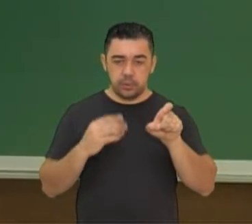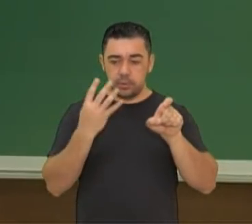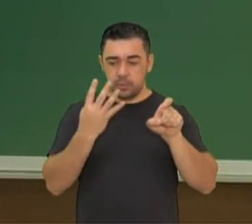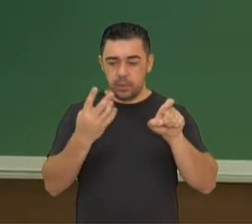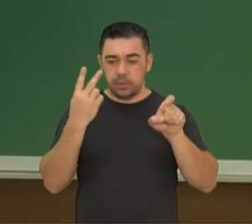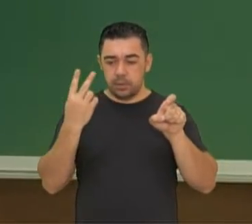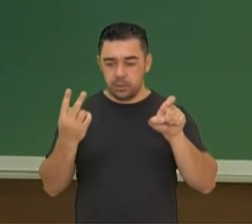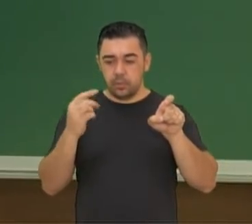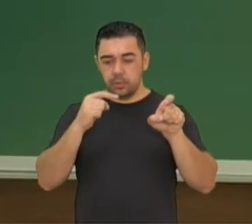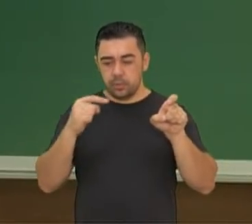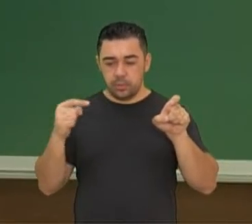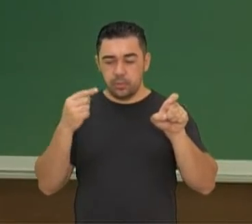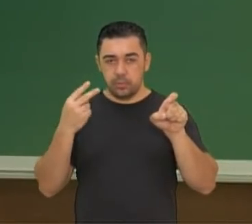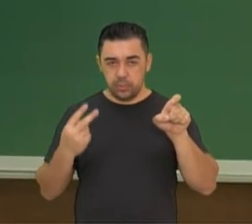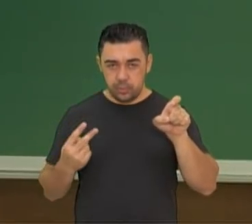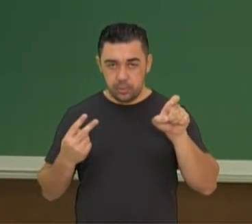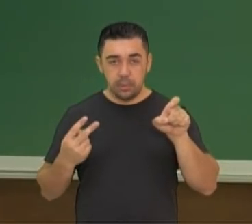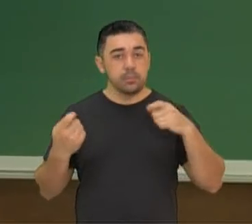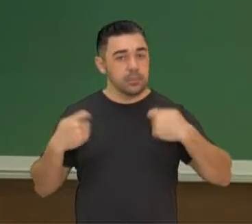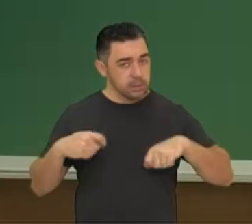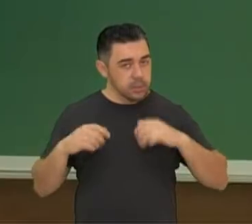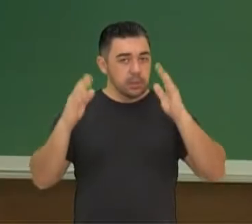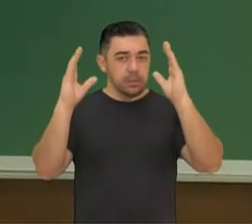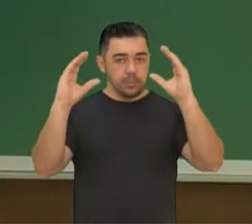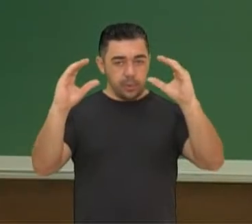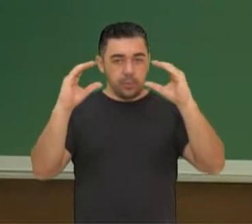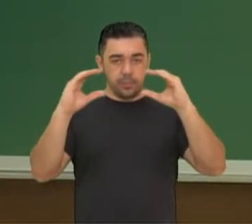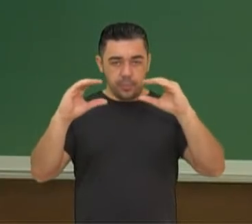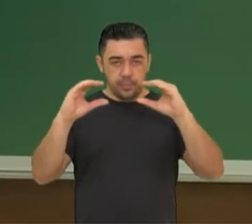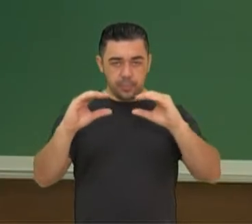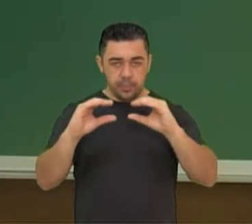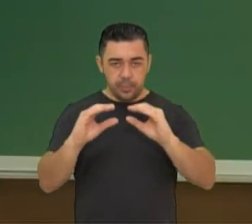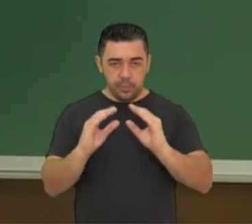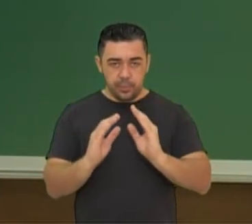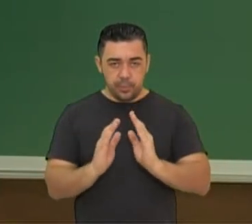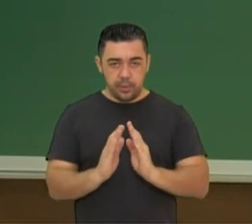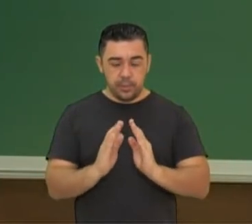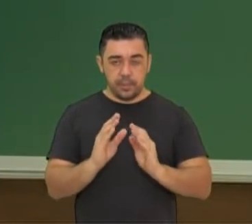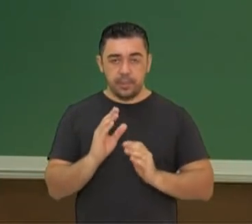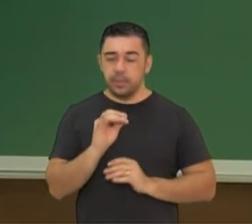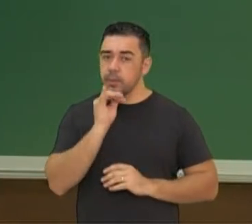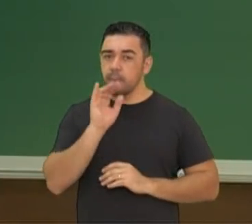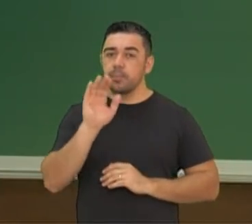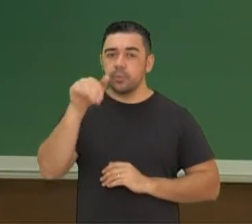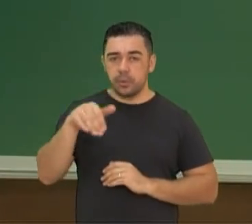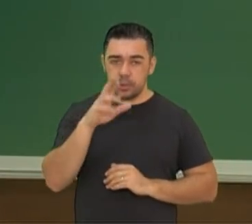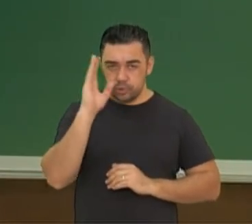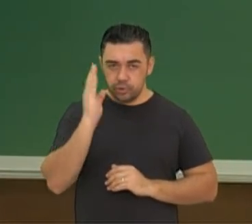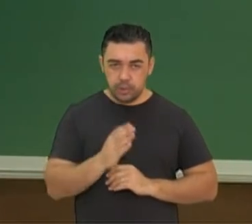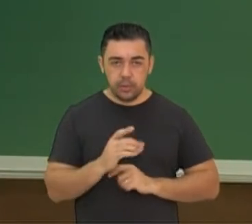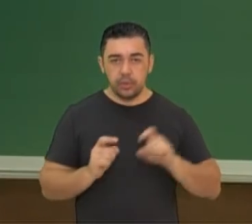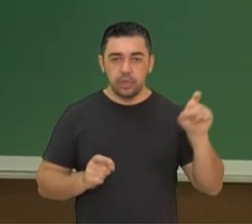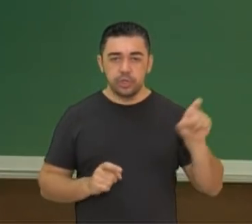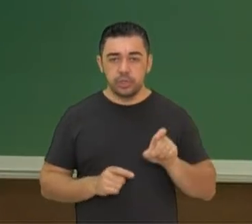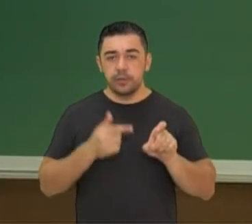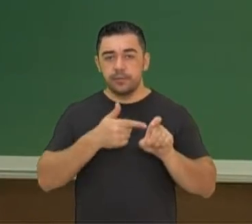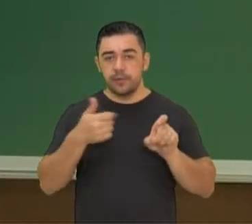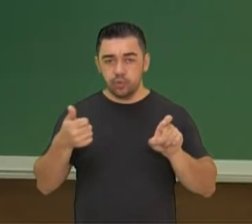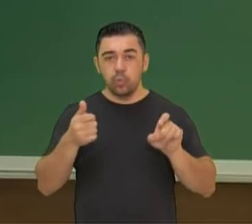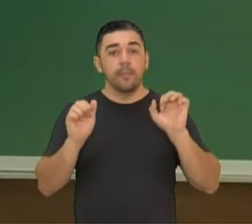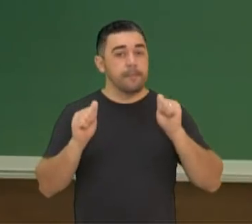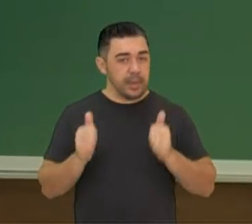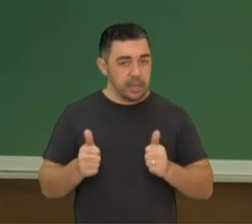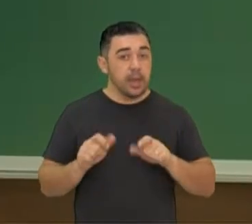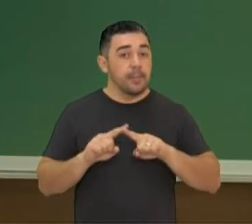igual a 42 dividido por 2. Precisa fazer isso. Se você quiser pular essa linha da fração e escrever direto que o x é 21, tudo